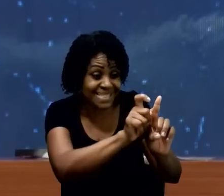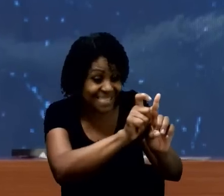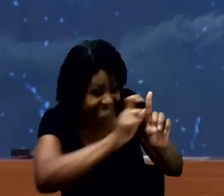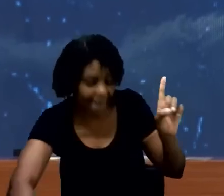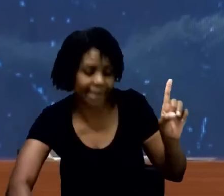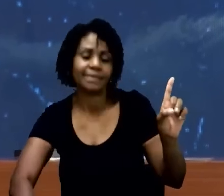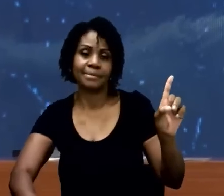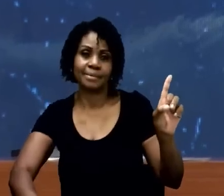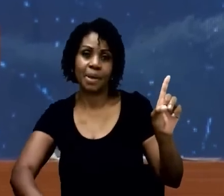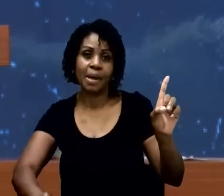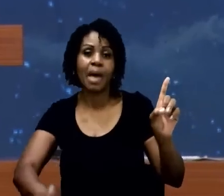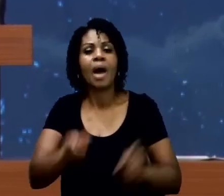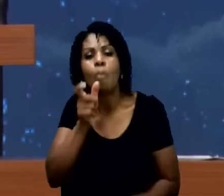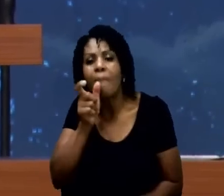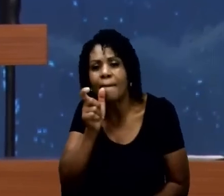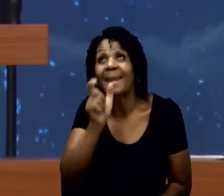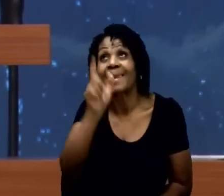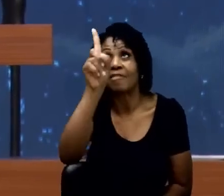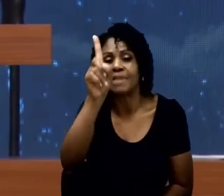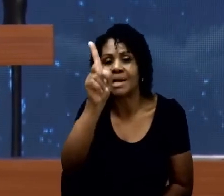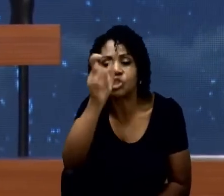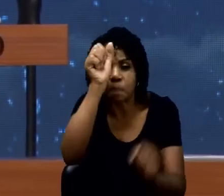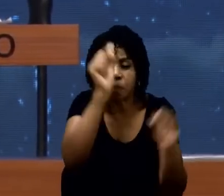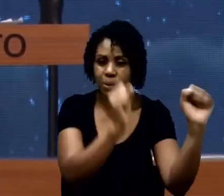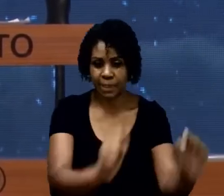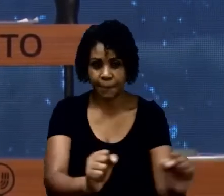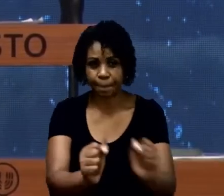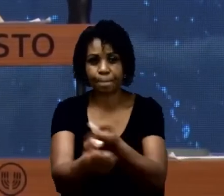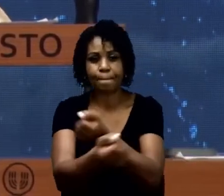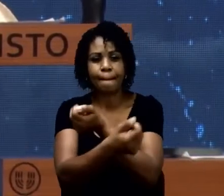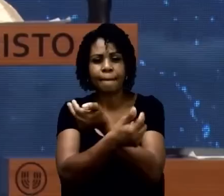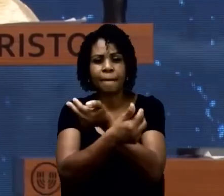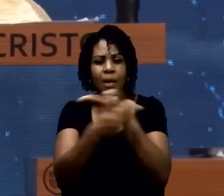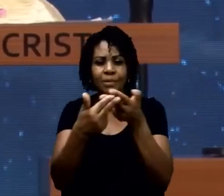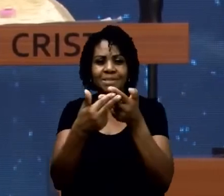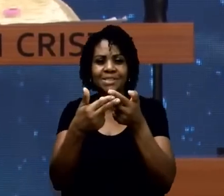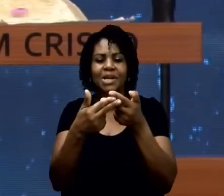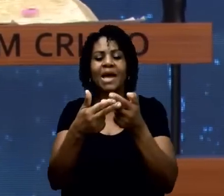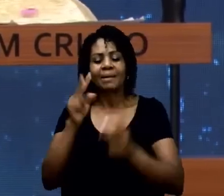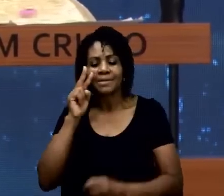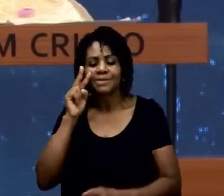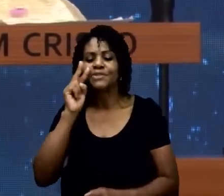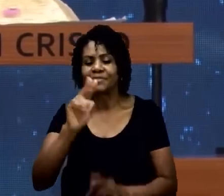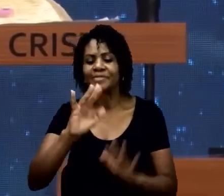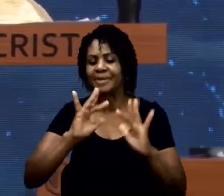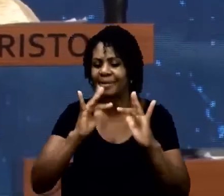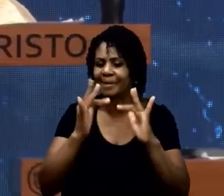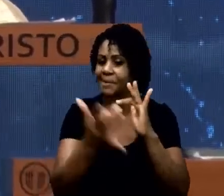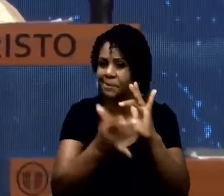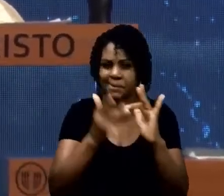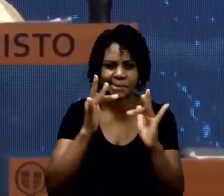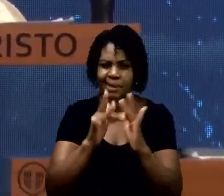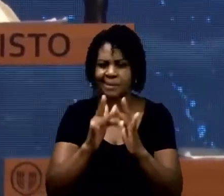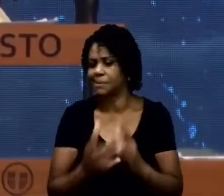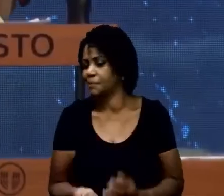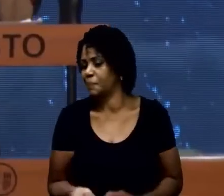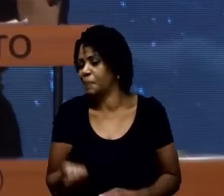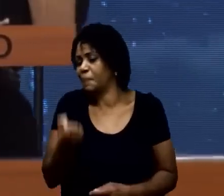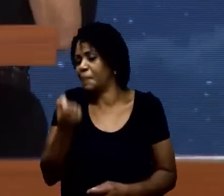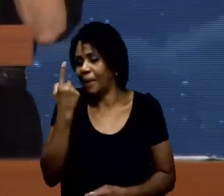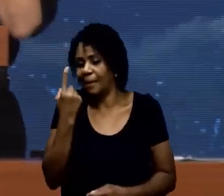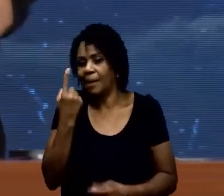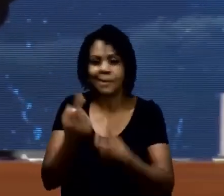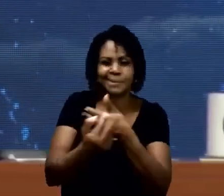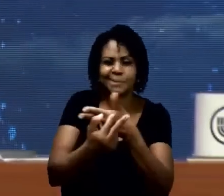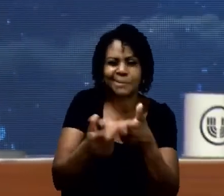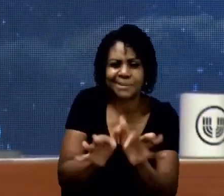Palavra de poder. Sabe. As coisas que a gente vê nas redes sociais são as mais absurdas. Então se pegam